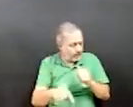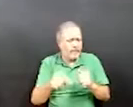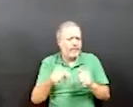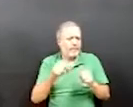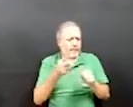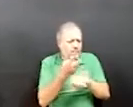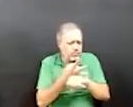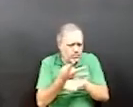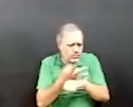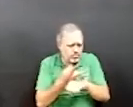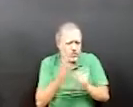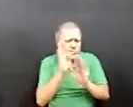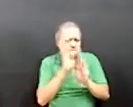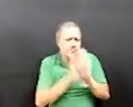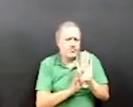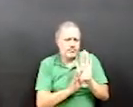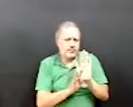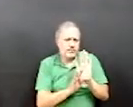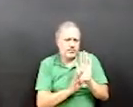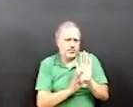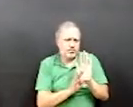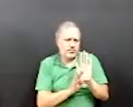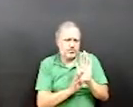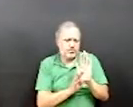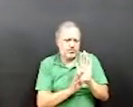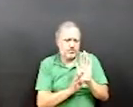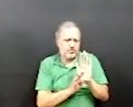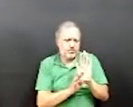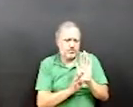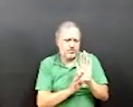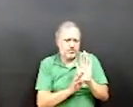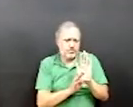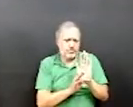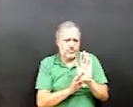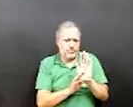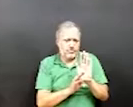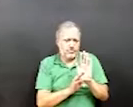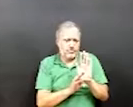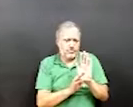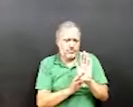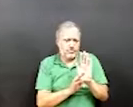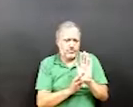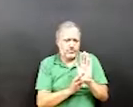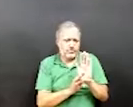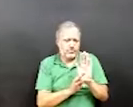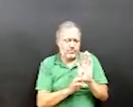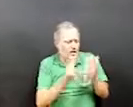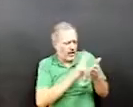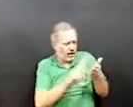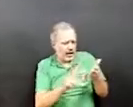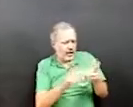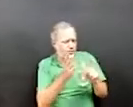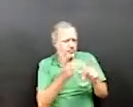vá buscar o contexto que está sendo falado. Porque, cara, a gente lê duas linhas numa manchete e acha que entendeu tudo. Não funciona. Vai ler um